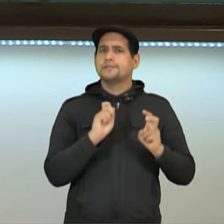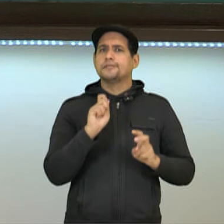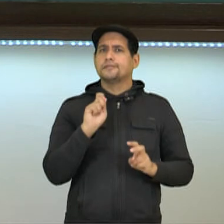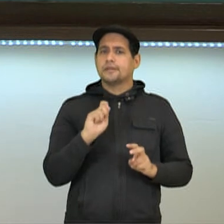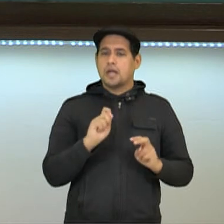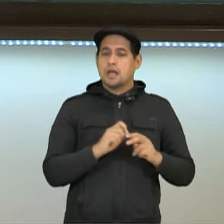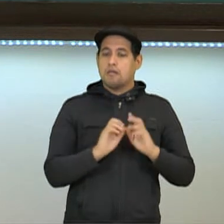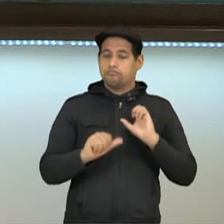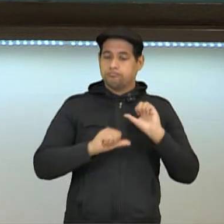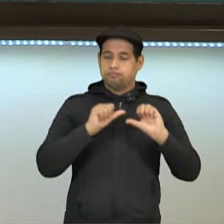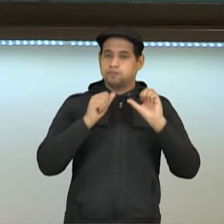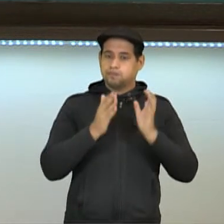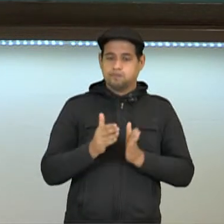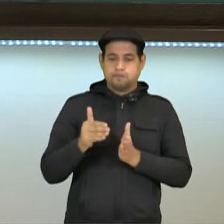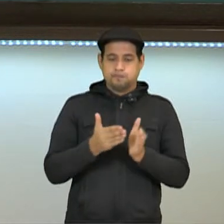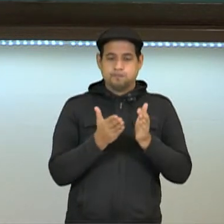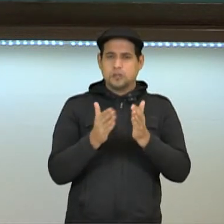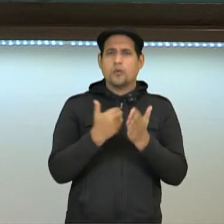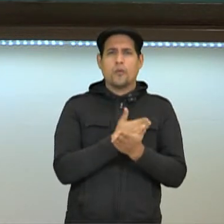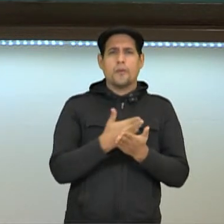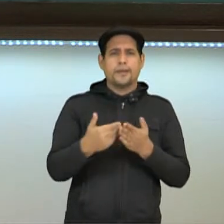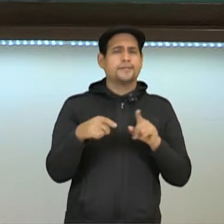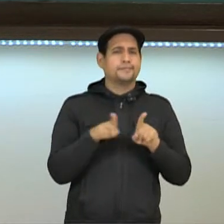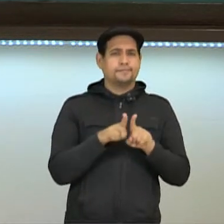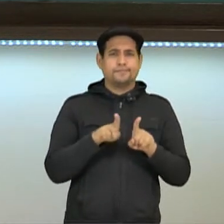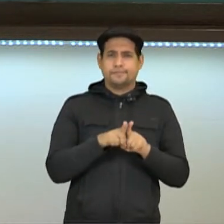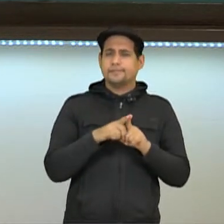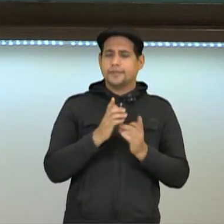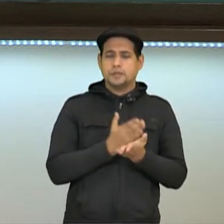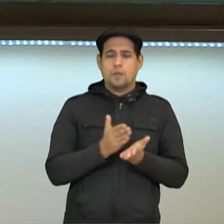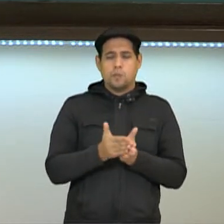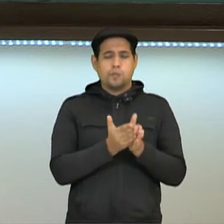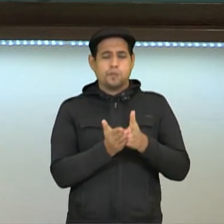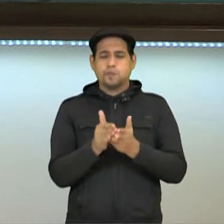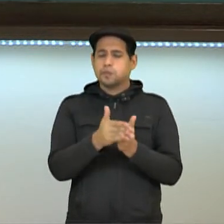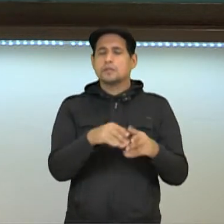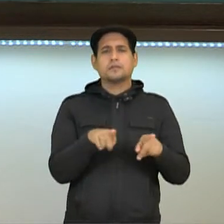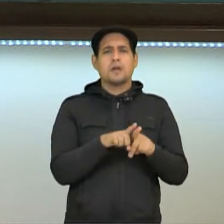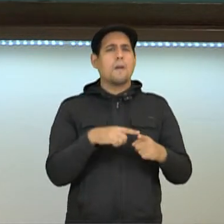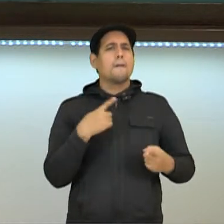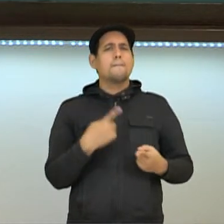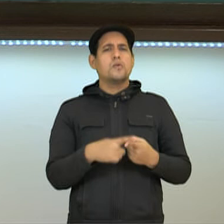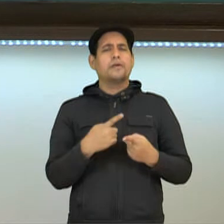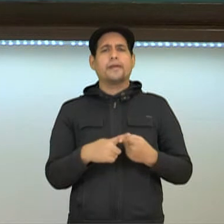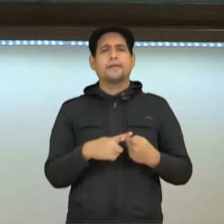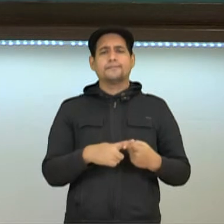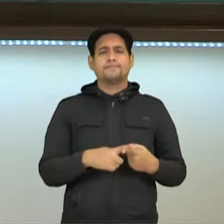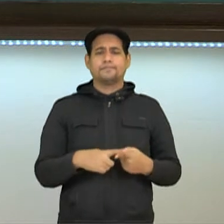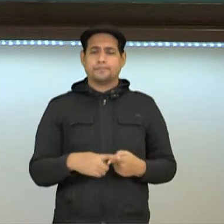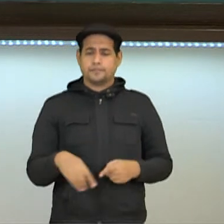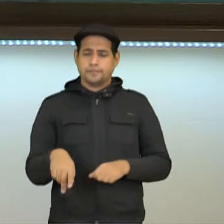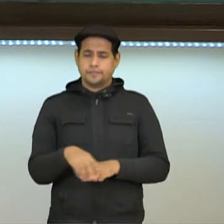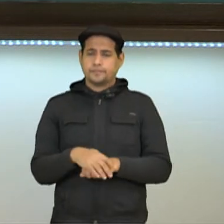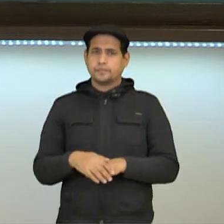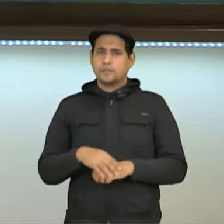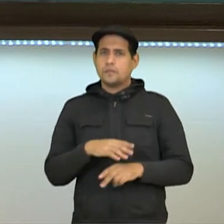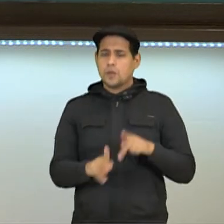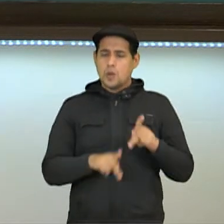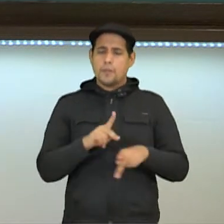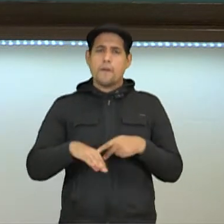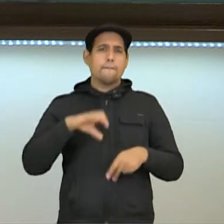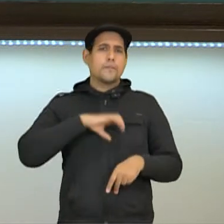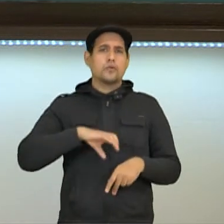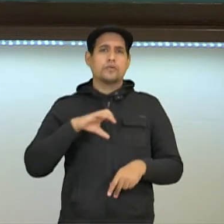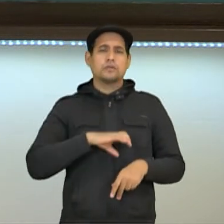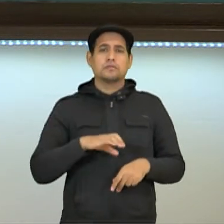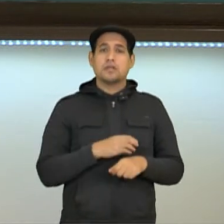as grandes navegações, né? O início, então, das grandes navegações. Por que foi que os portugueses buscaram circundar